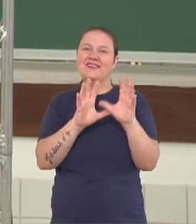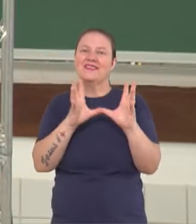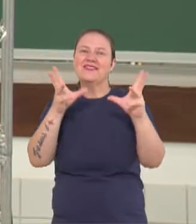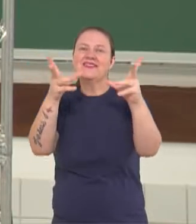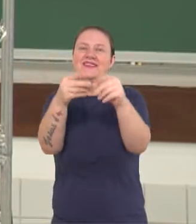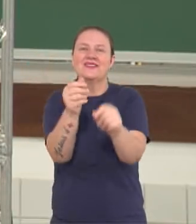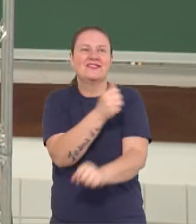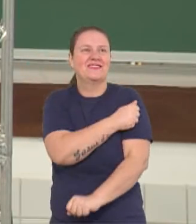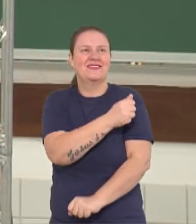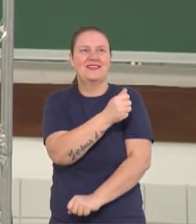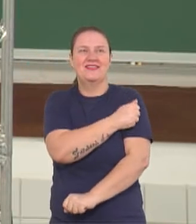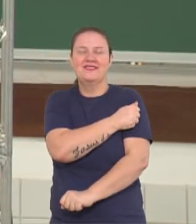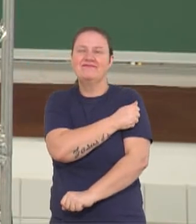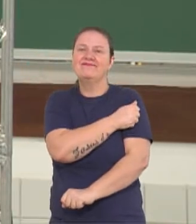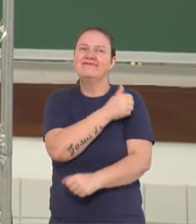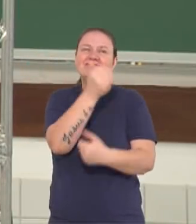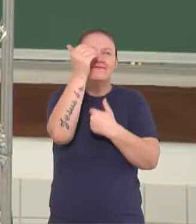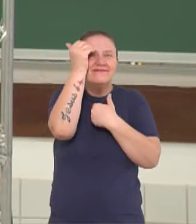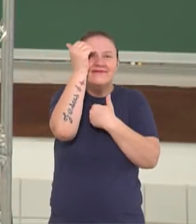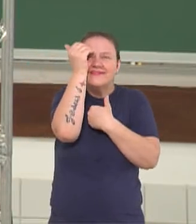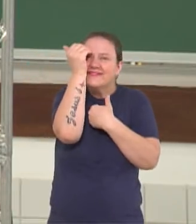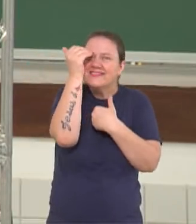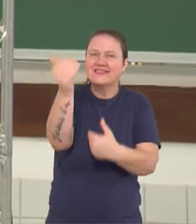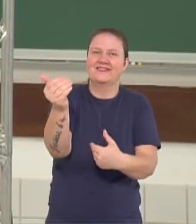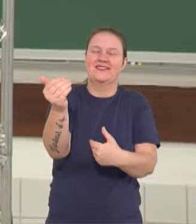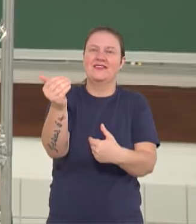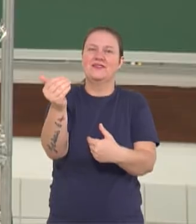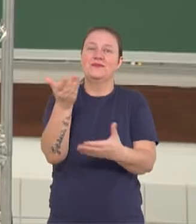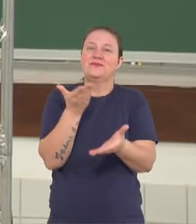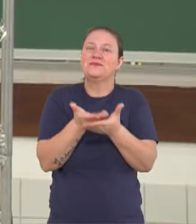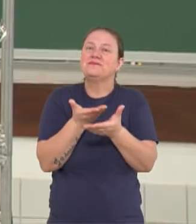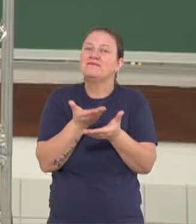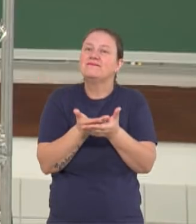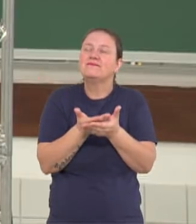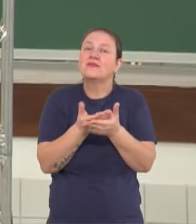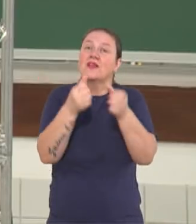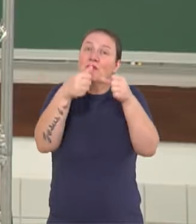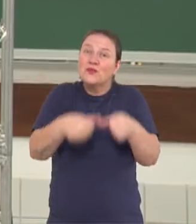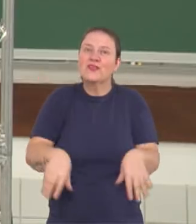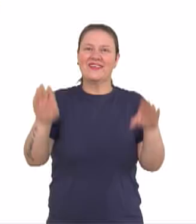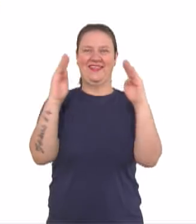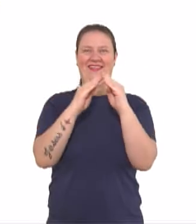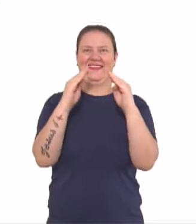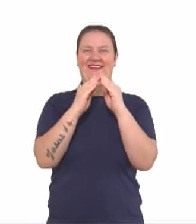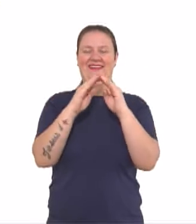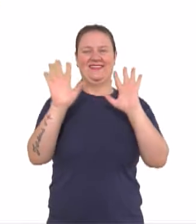né? Gratidão aí por terem participado dessa aula e fiquem em casa.